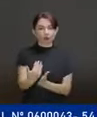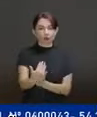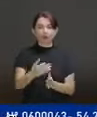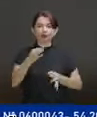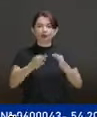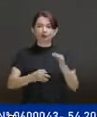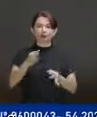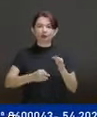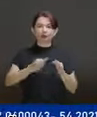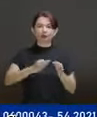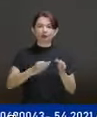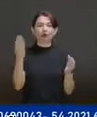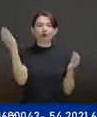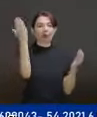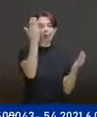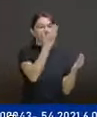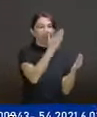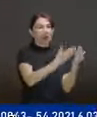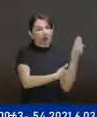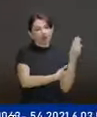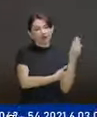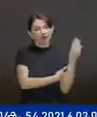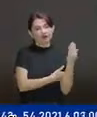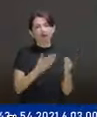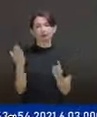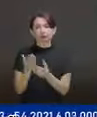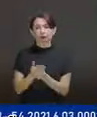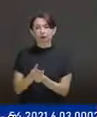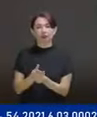e julgou extinto o processo sem resolução do mérito.